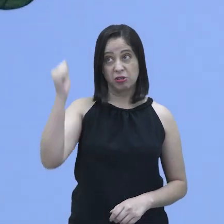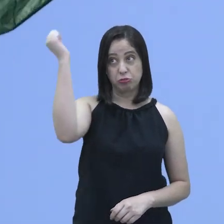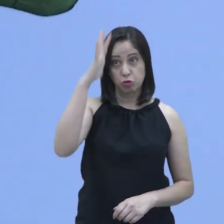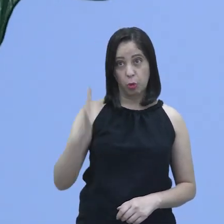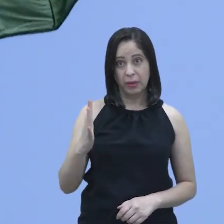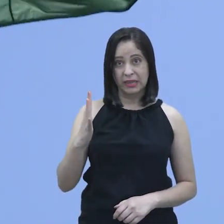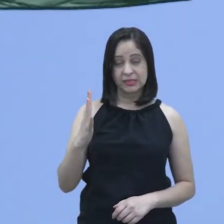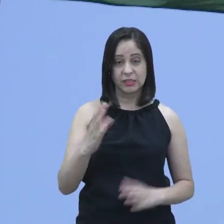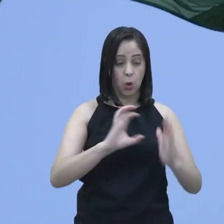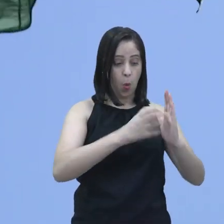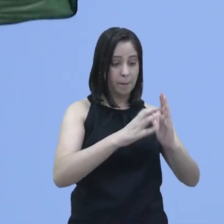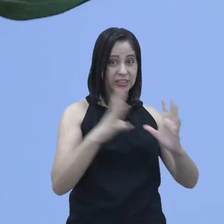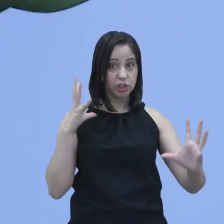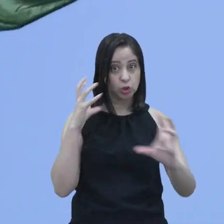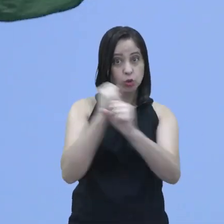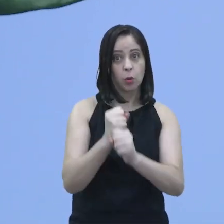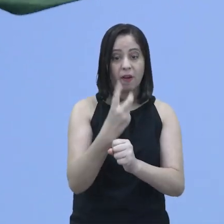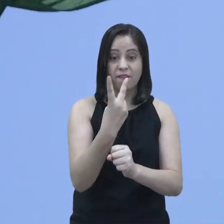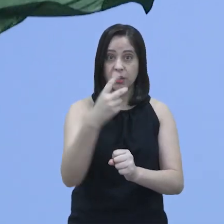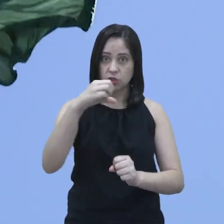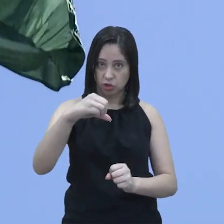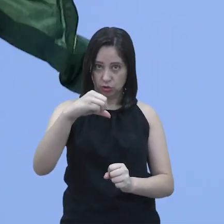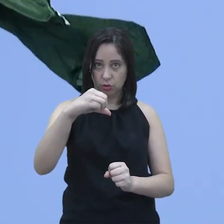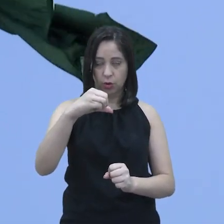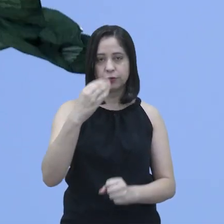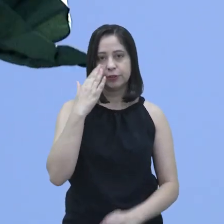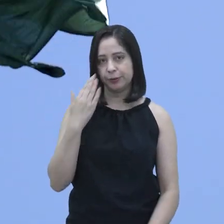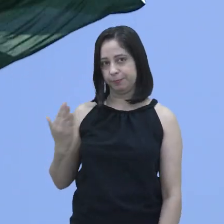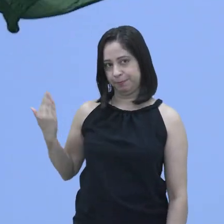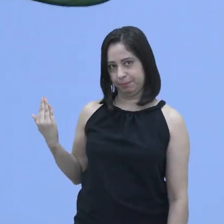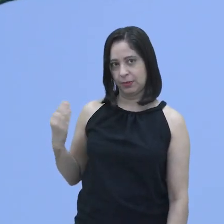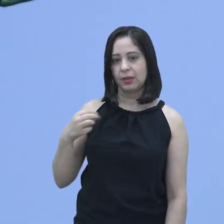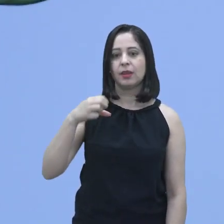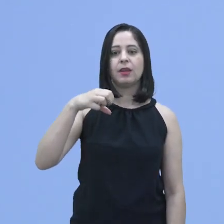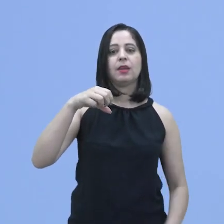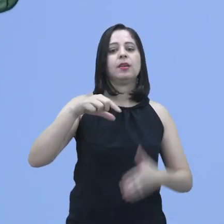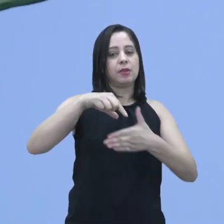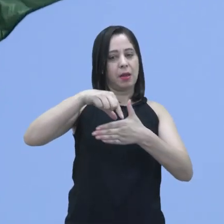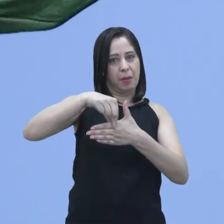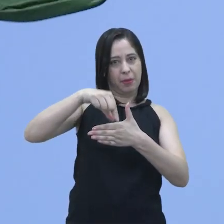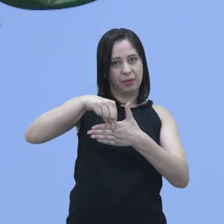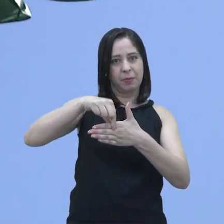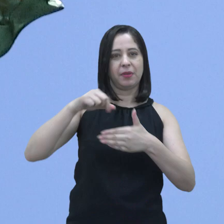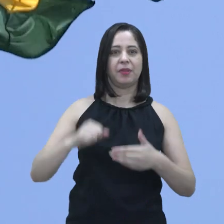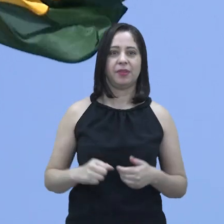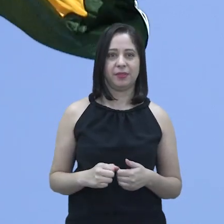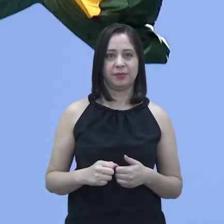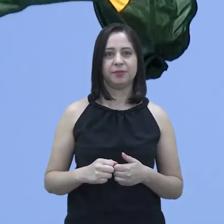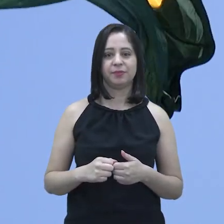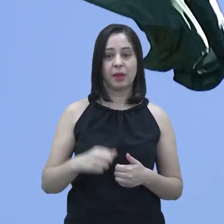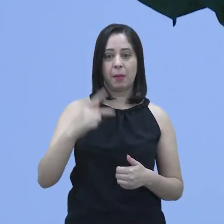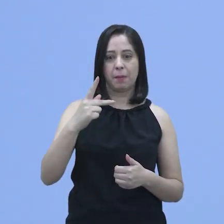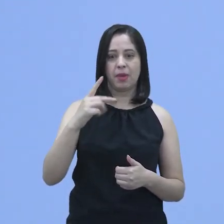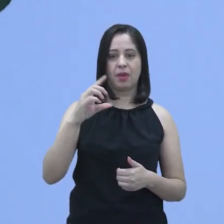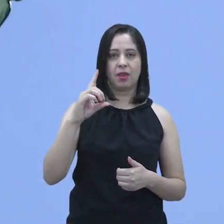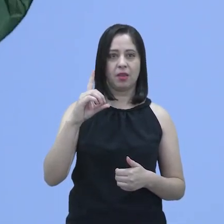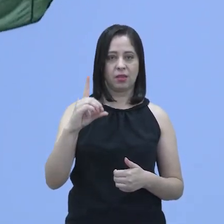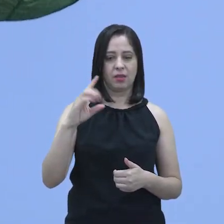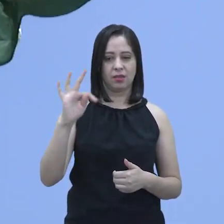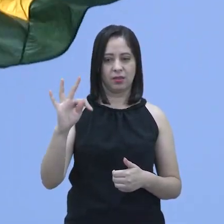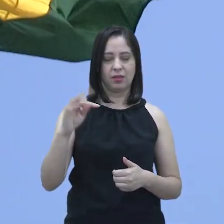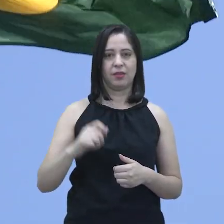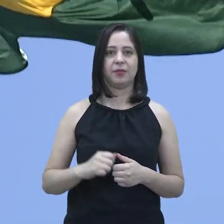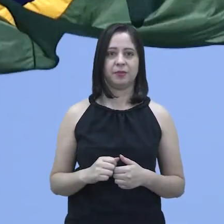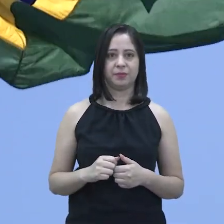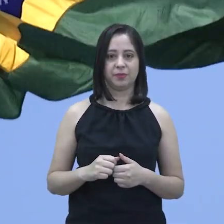Hoje o Brasil conta com 29 partidos homologados. São eles Movimento Democrático Brasileiro, Partido